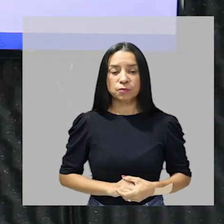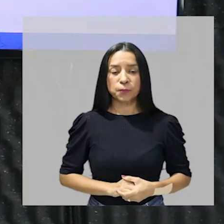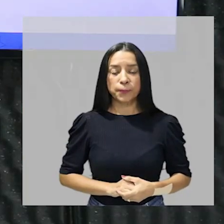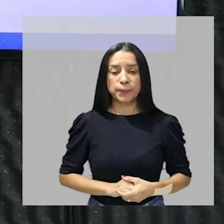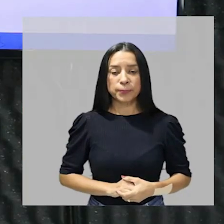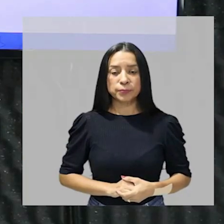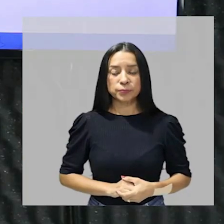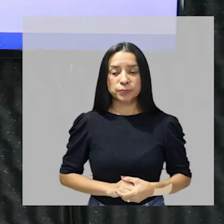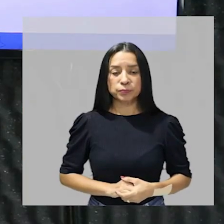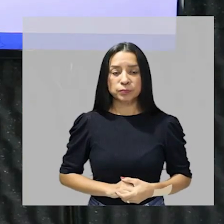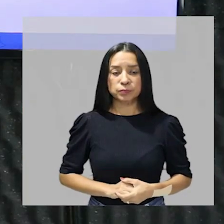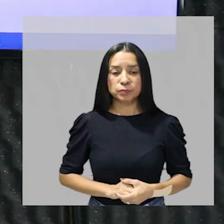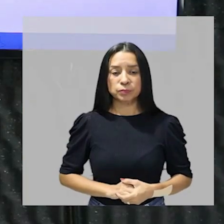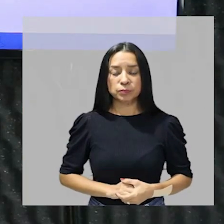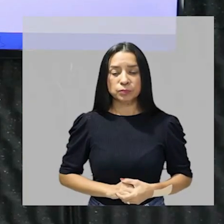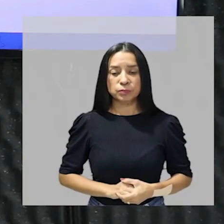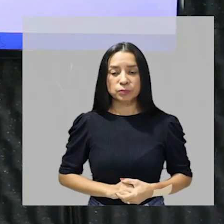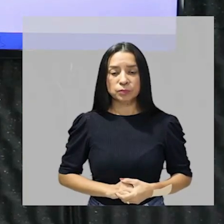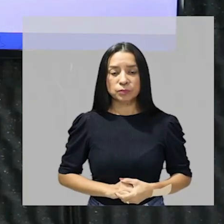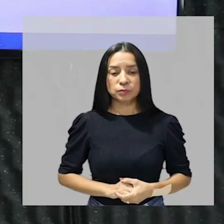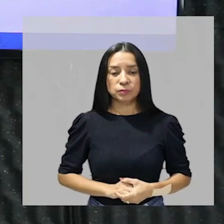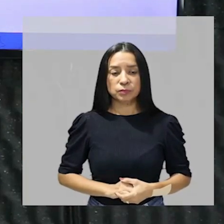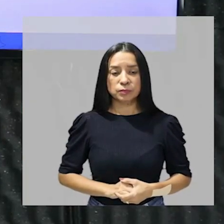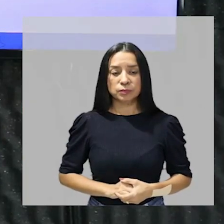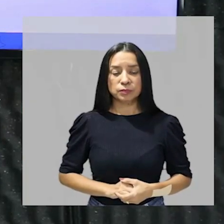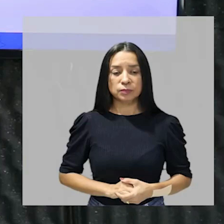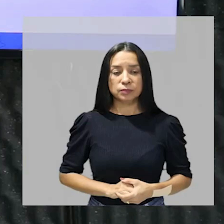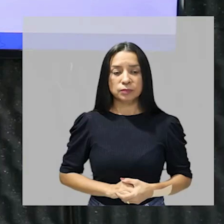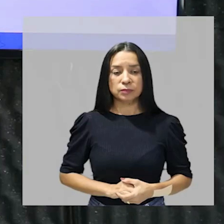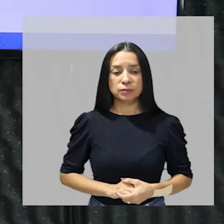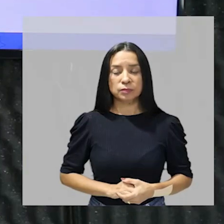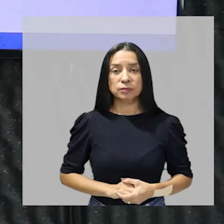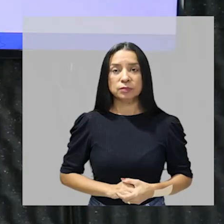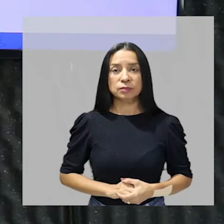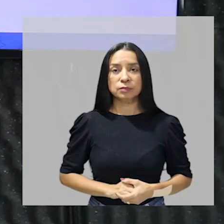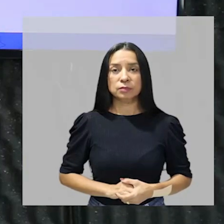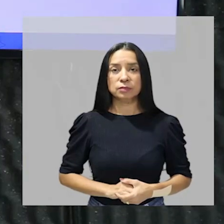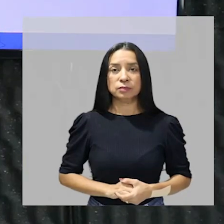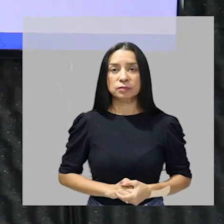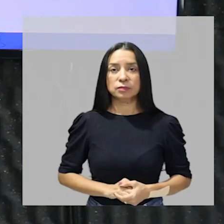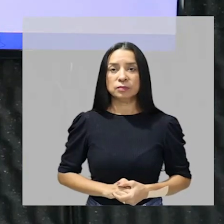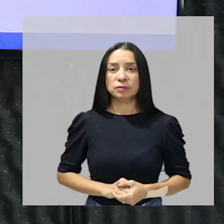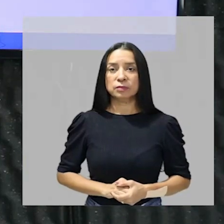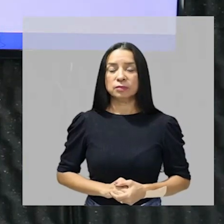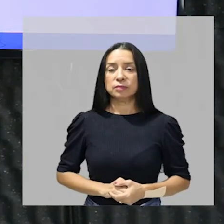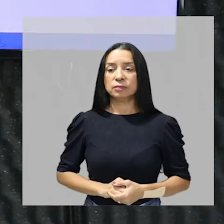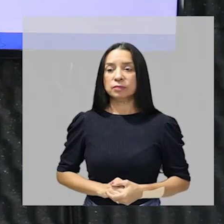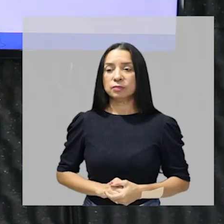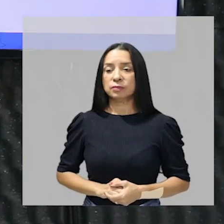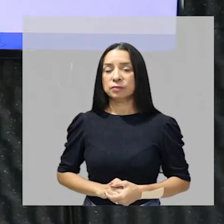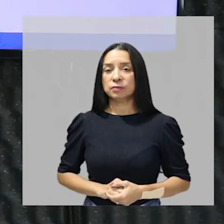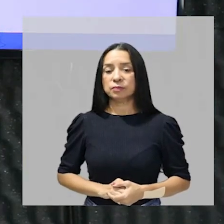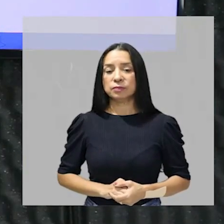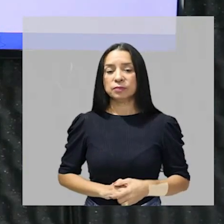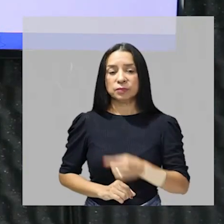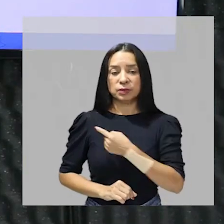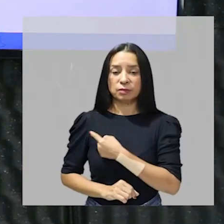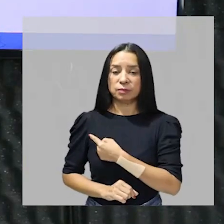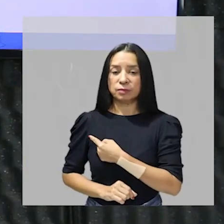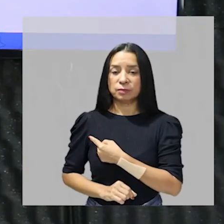organizadas em sessões planejadas, de movimentos repetidos com a frequência e intensidade definidas. Vou circular